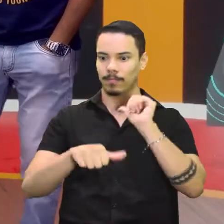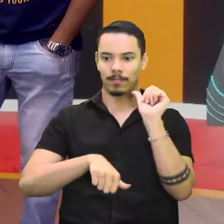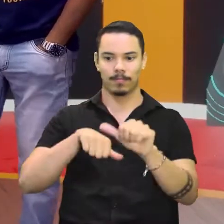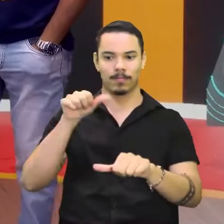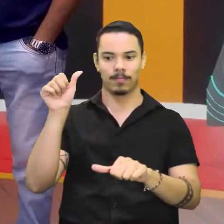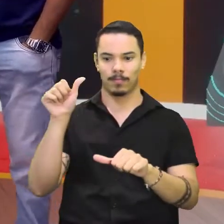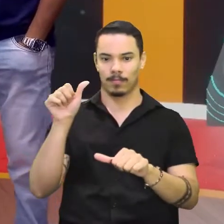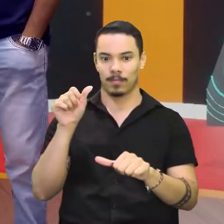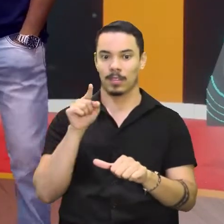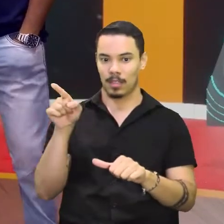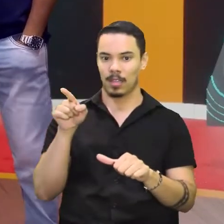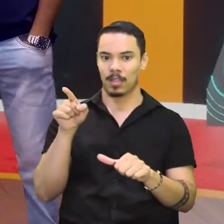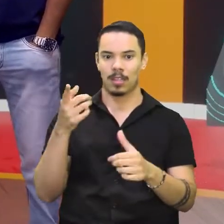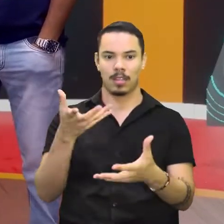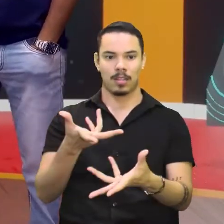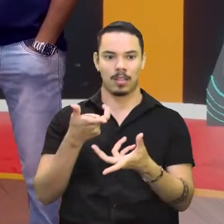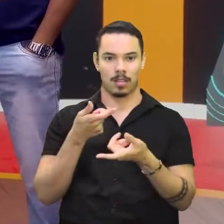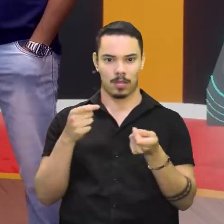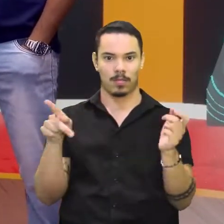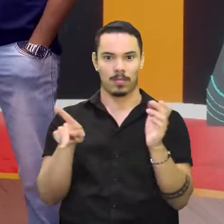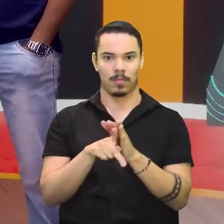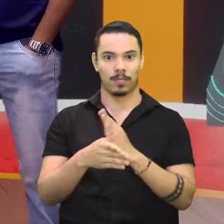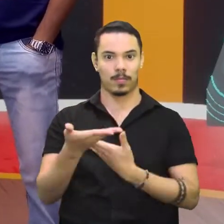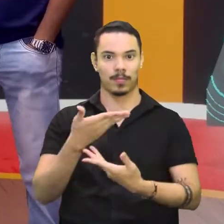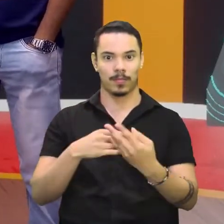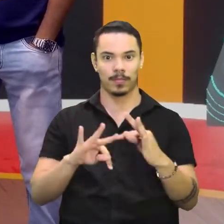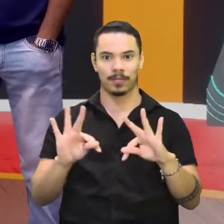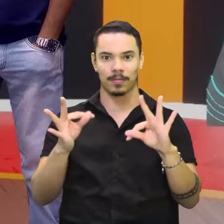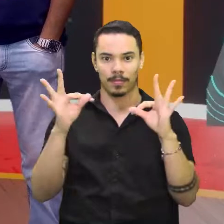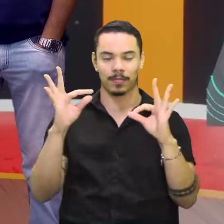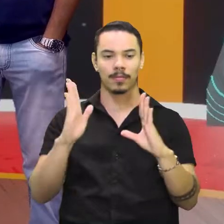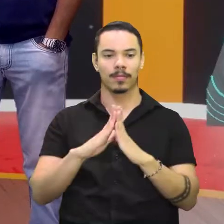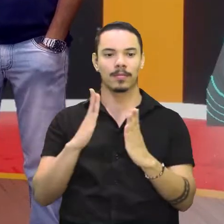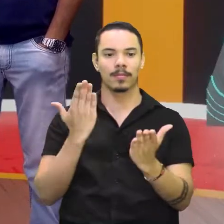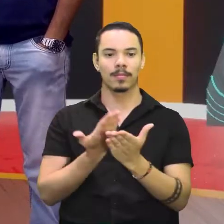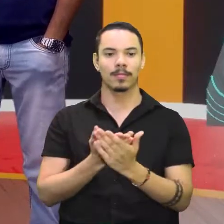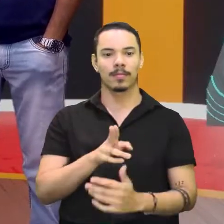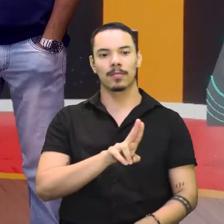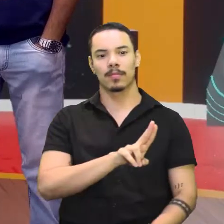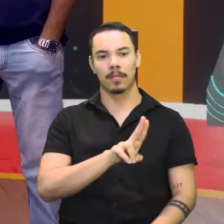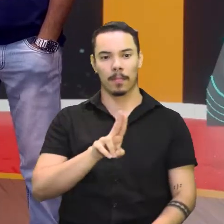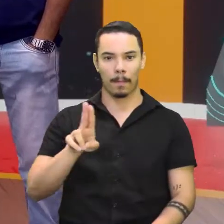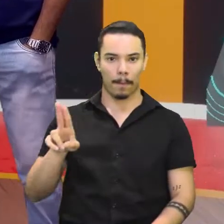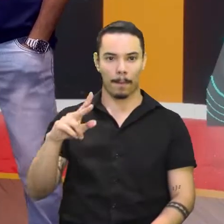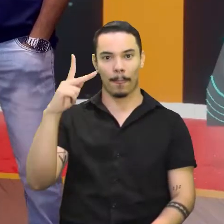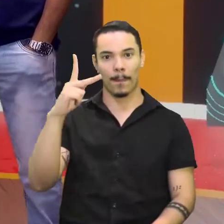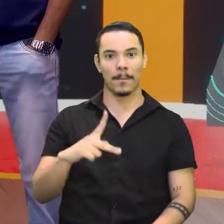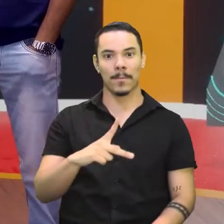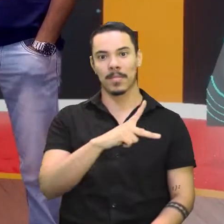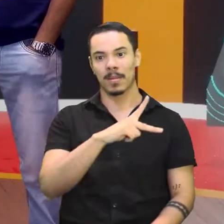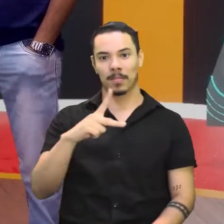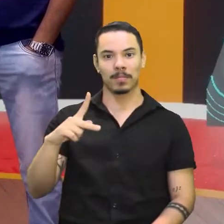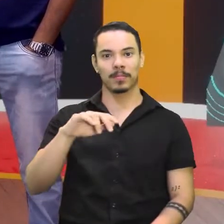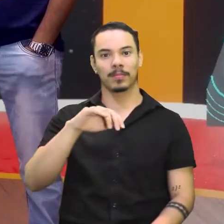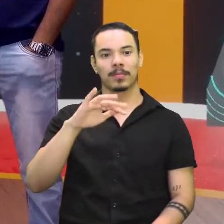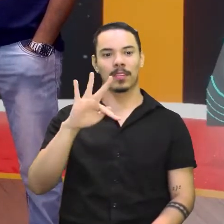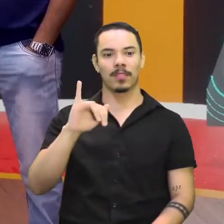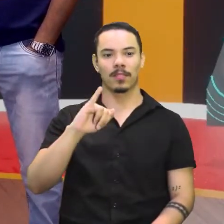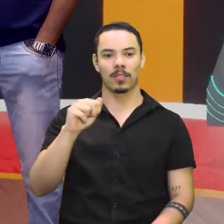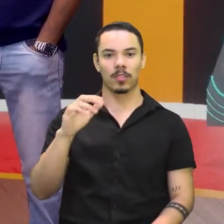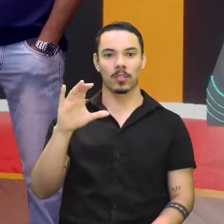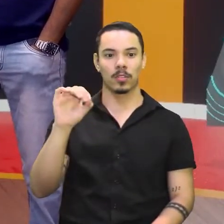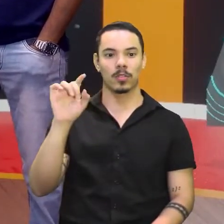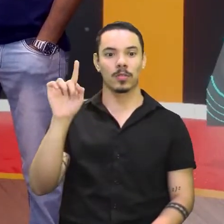que atende a mediação tecnológica é esse. E essa escola é a Escola Padre Feijó, no distrito